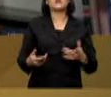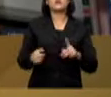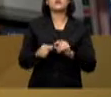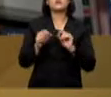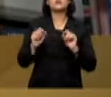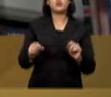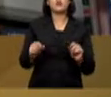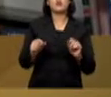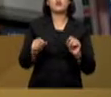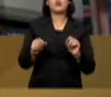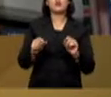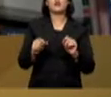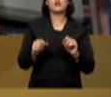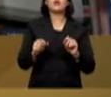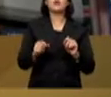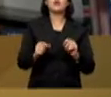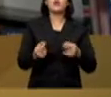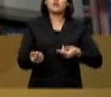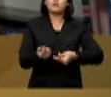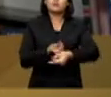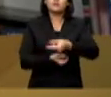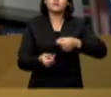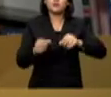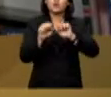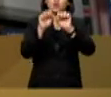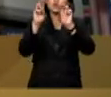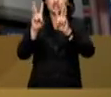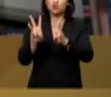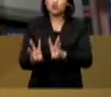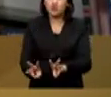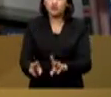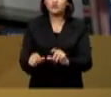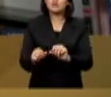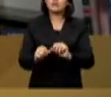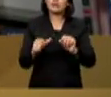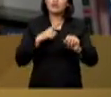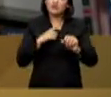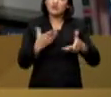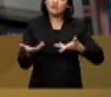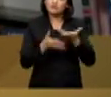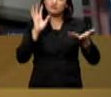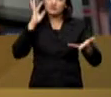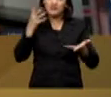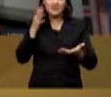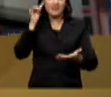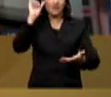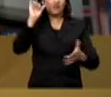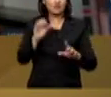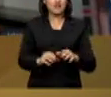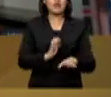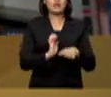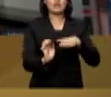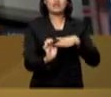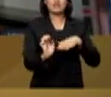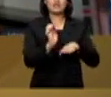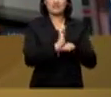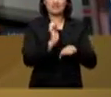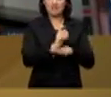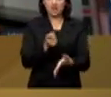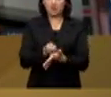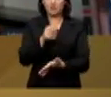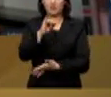software e evitar que os estados cobrem o ICMS. Terceiro